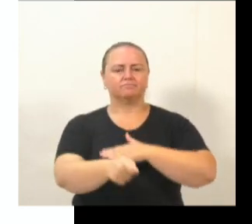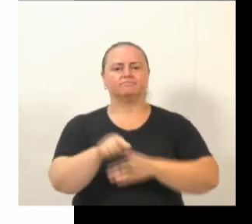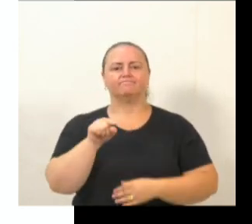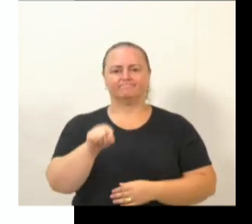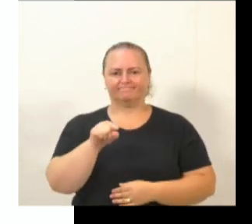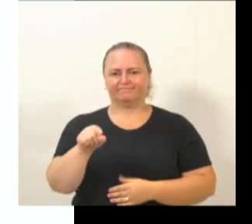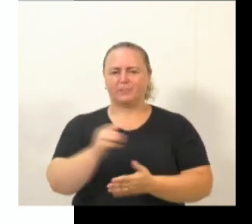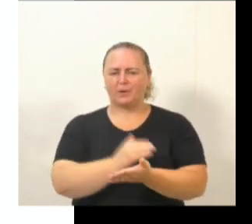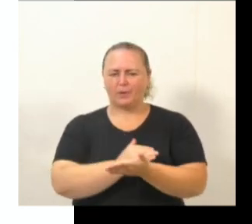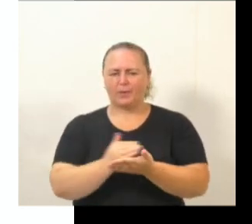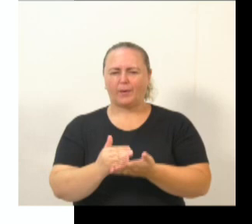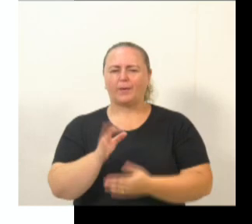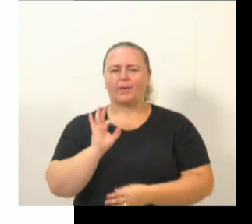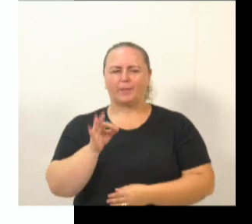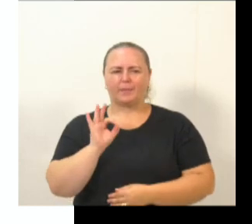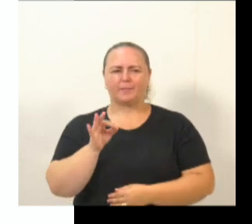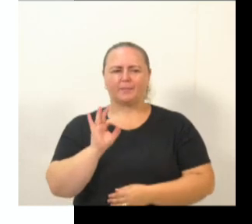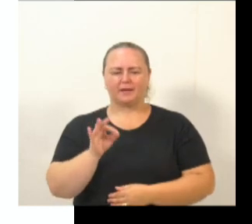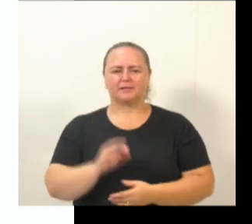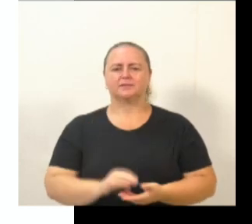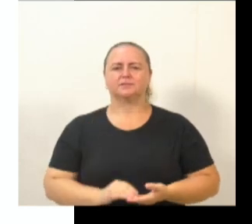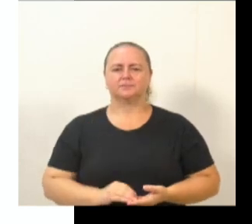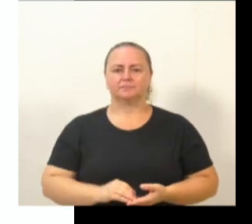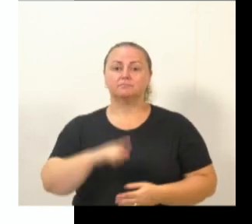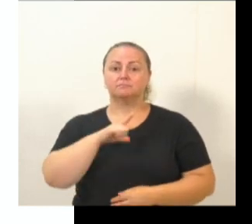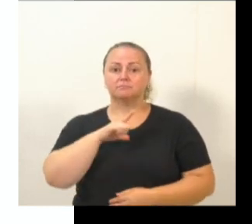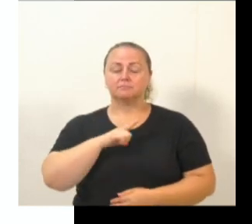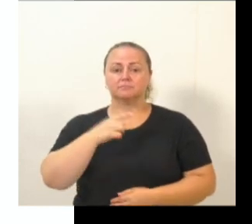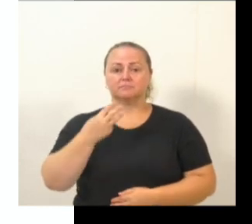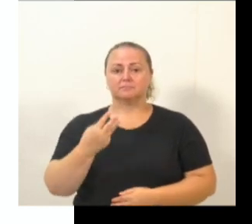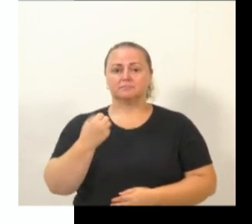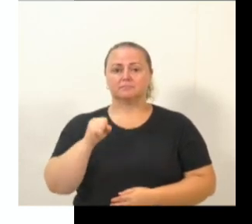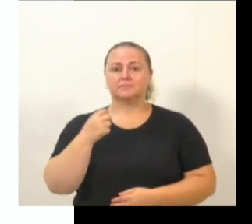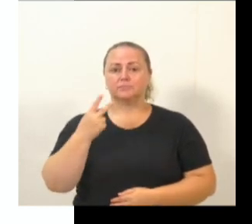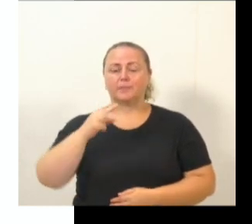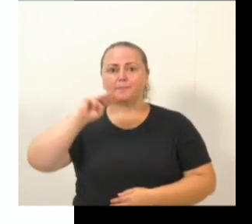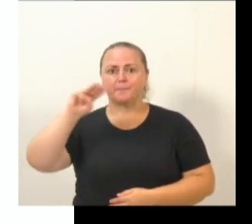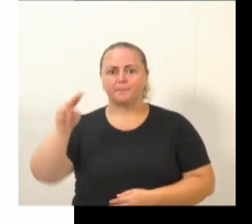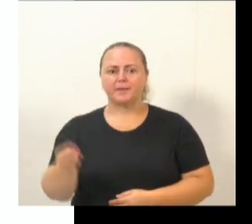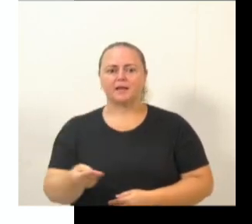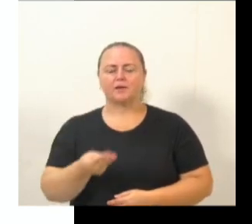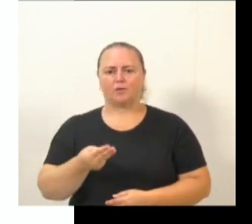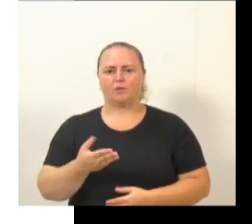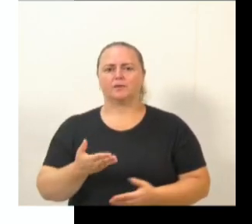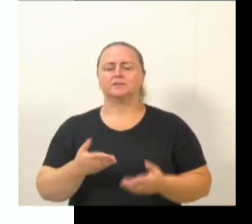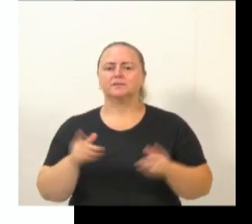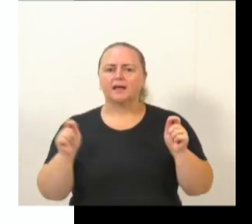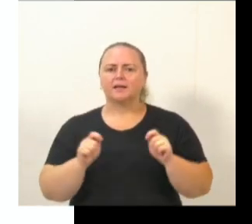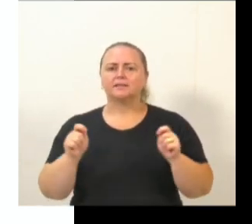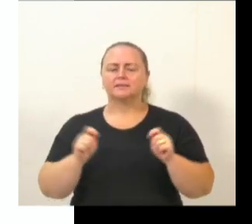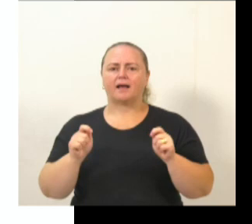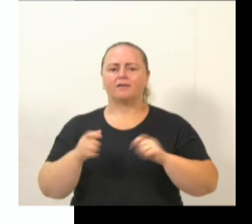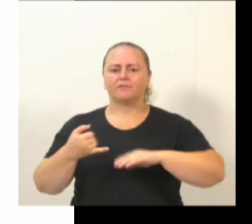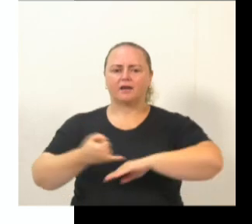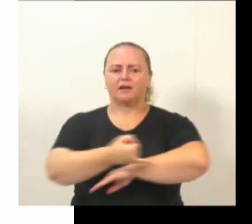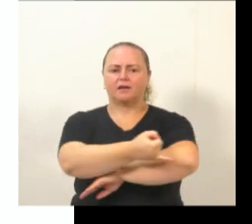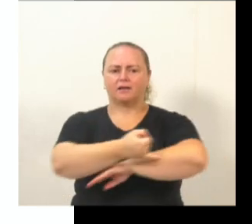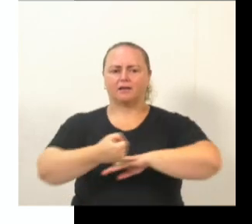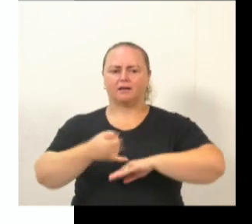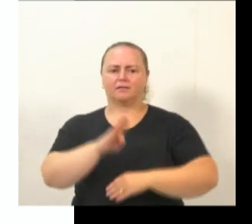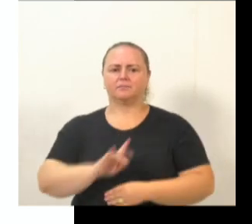começo, já passam hoje de 382 milhões de reais o que a gente investiu em infraestrutura na cidade. E